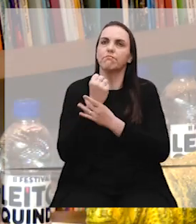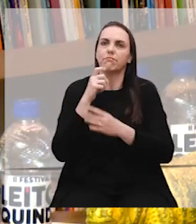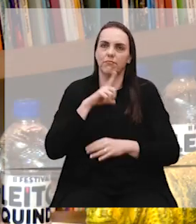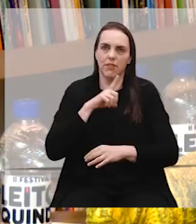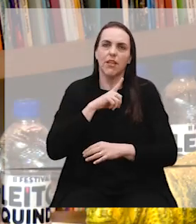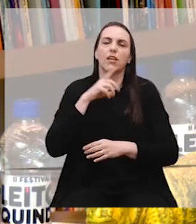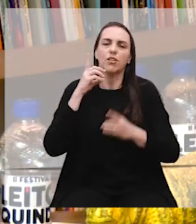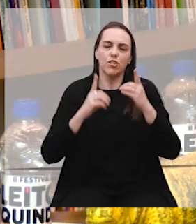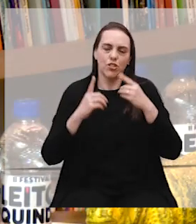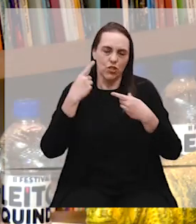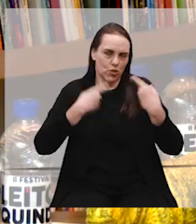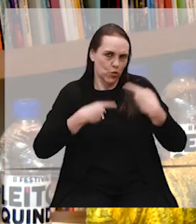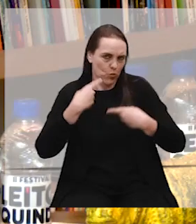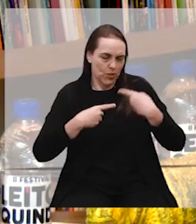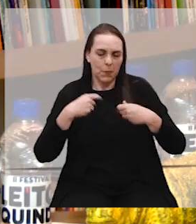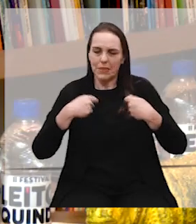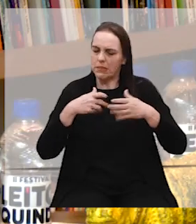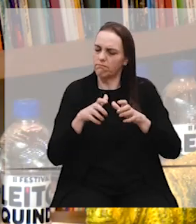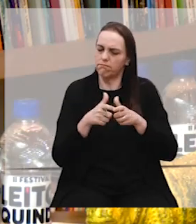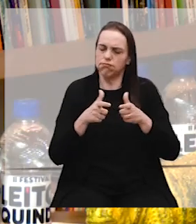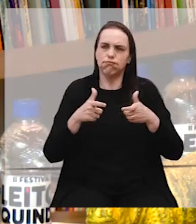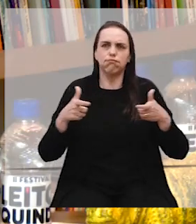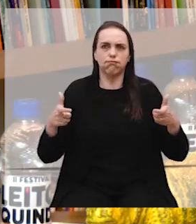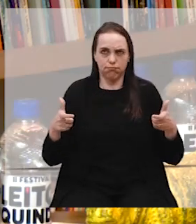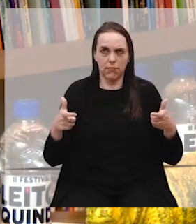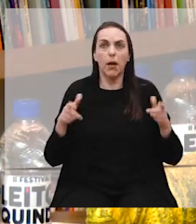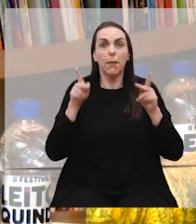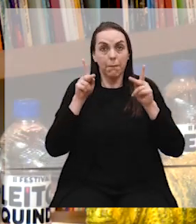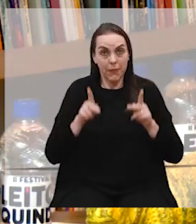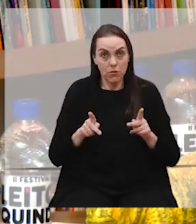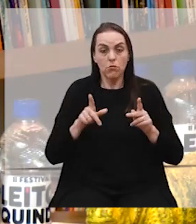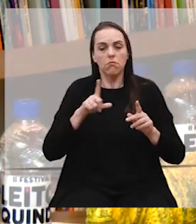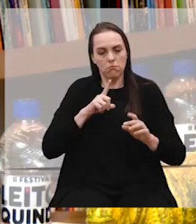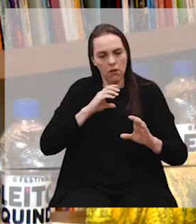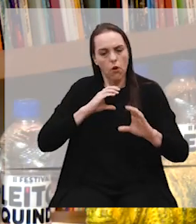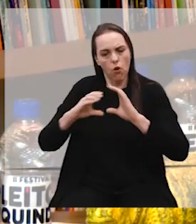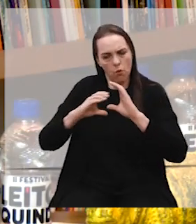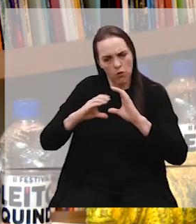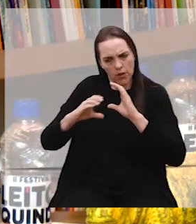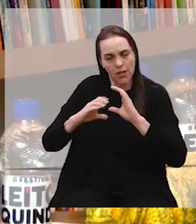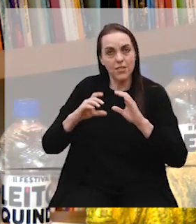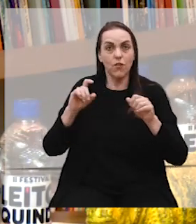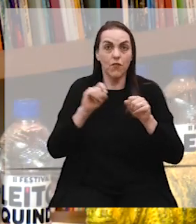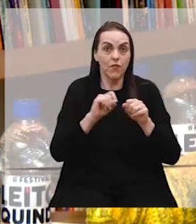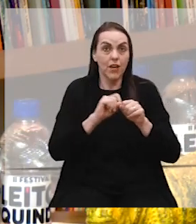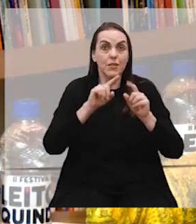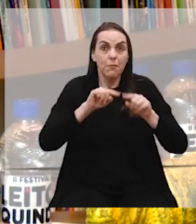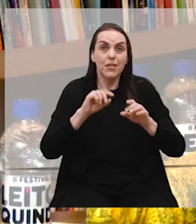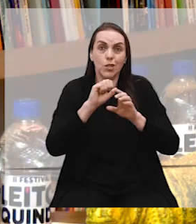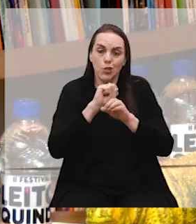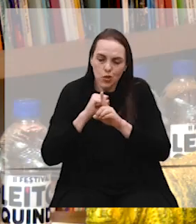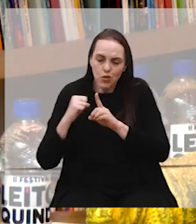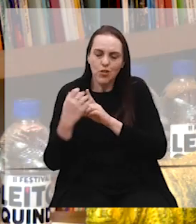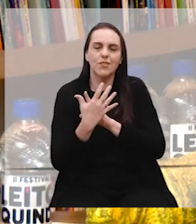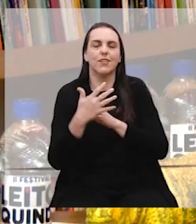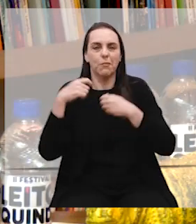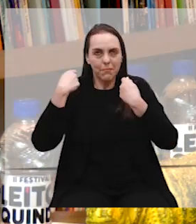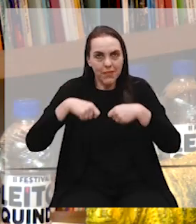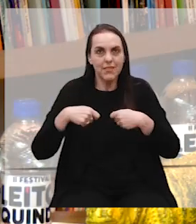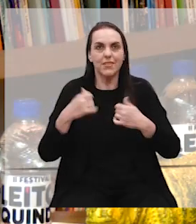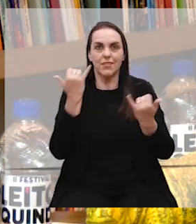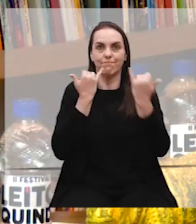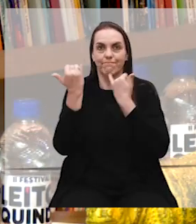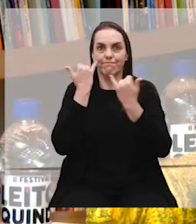discussão ela precisa ser ampliada com quem faz comunicação, mas também com a sociedade, que é quem precisa